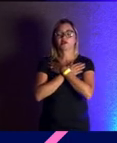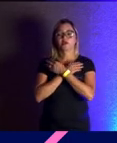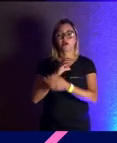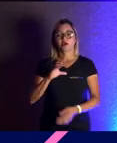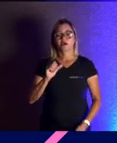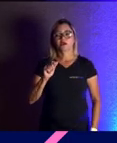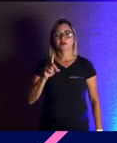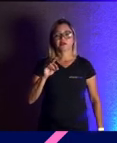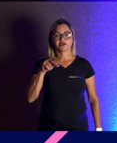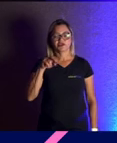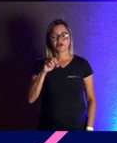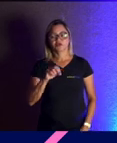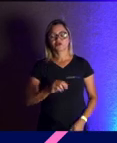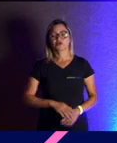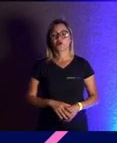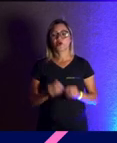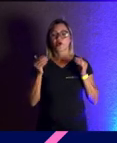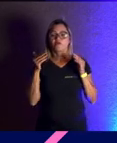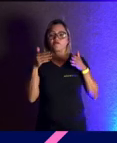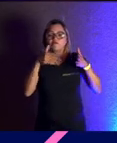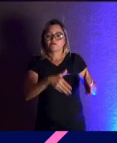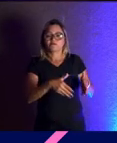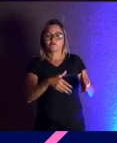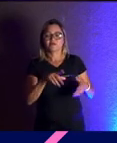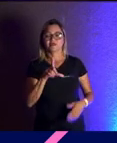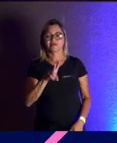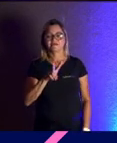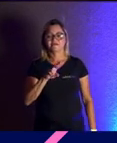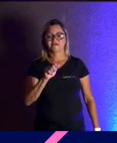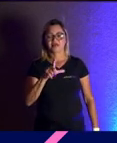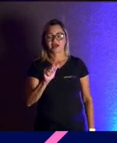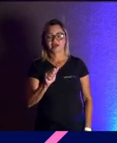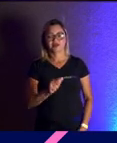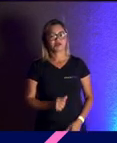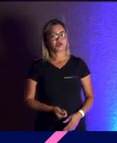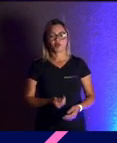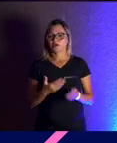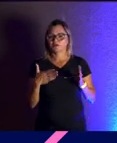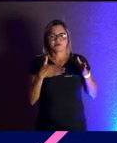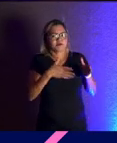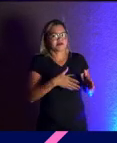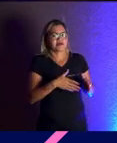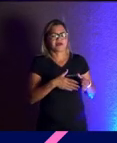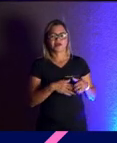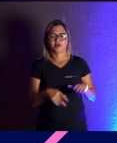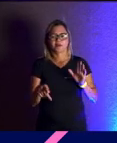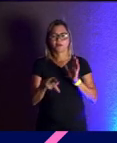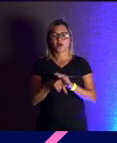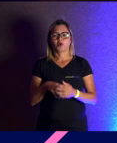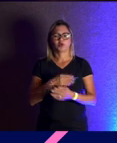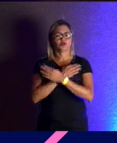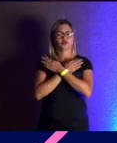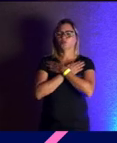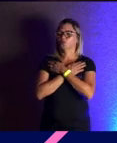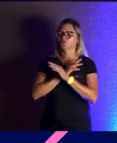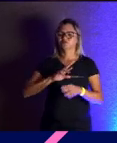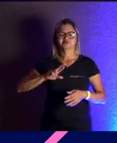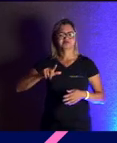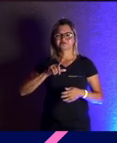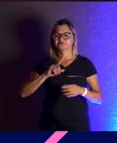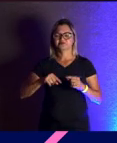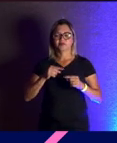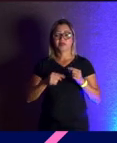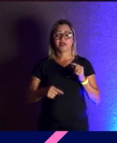mas falando de vara clandestina, porque não é um critério que não é um local de luto, não é um local